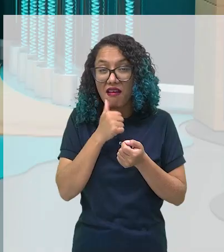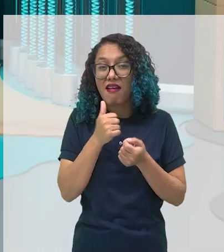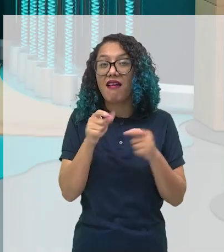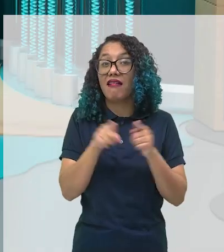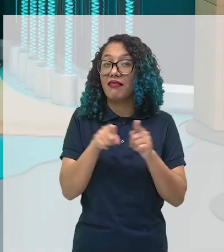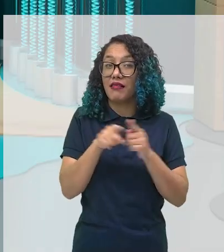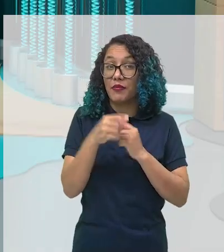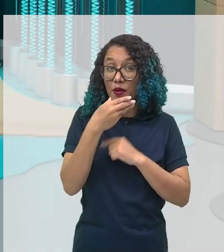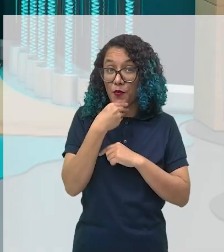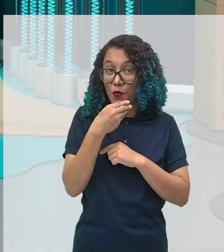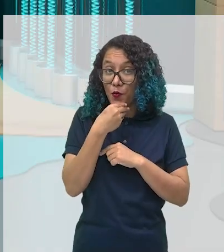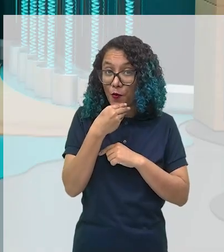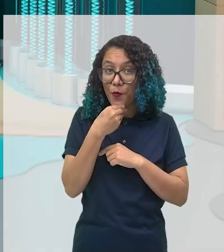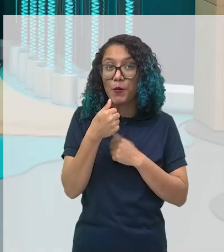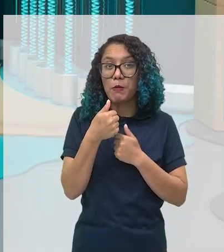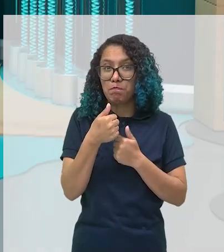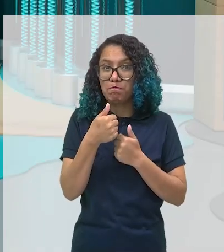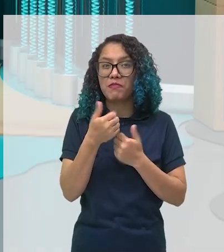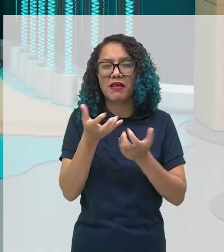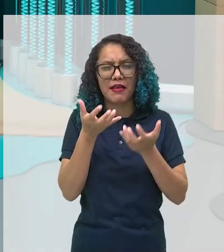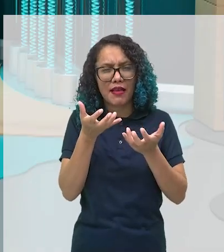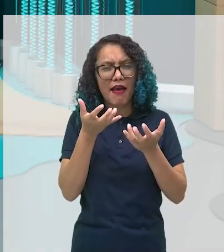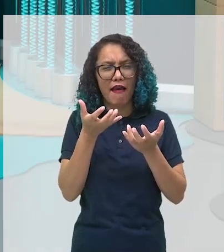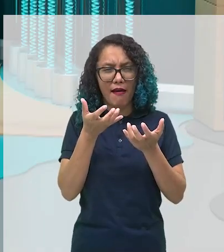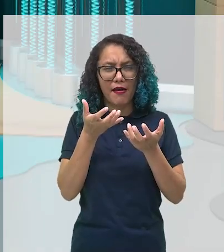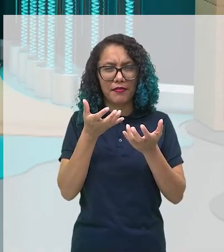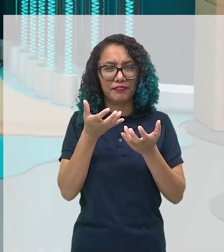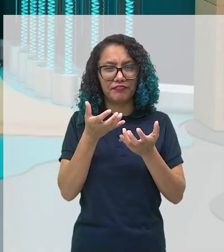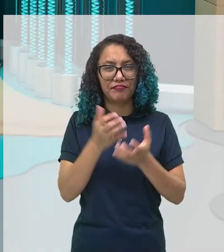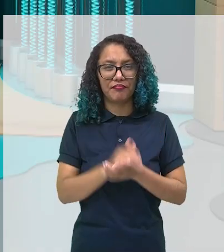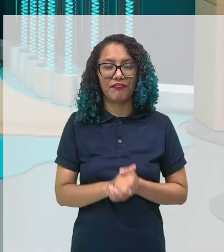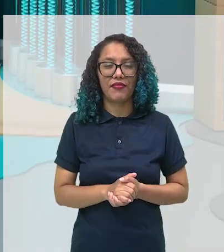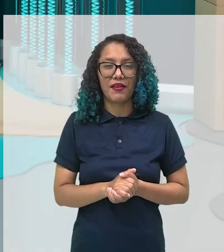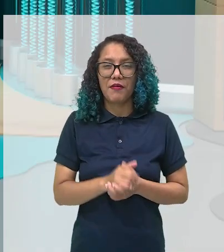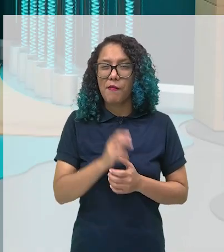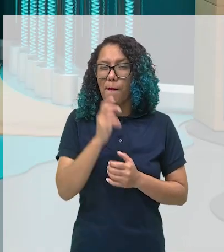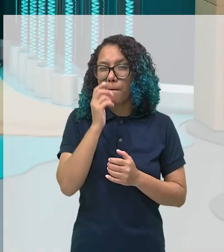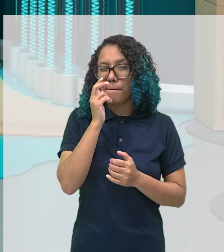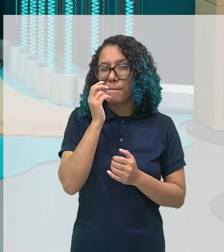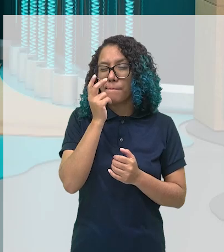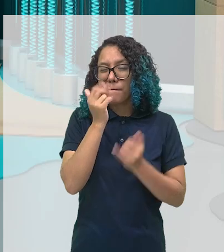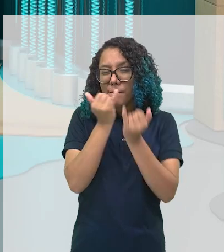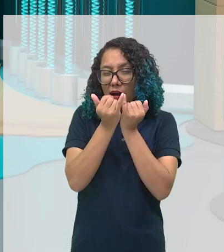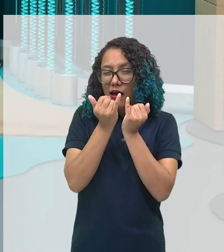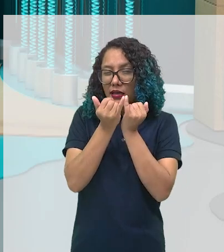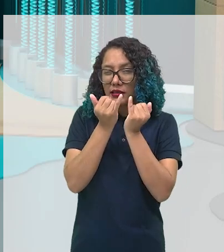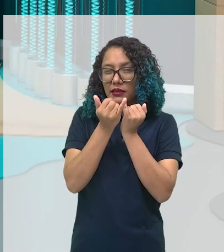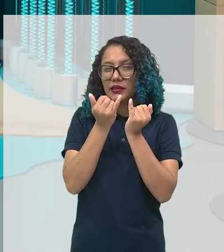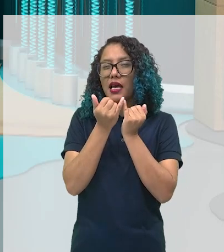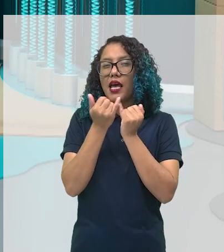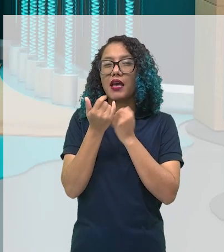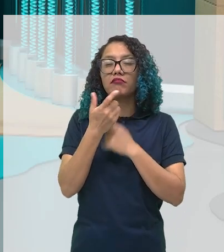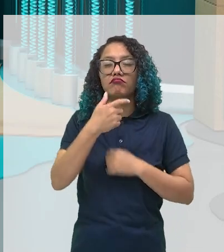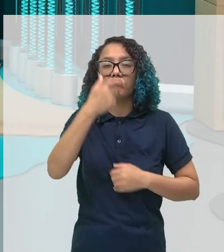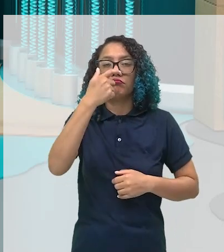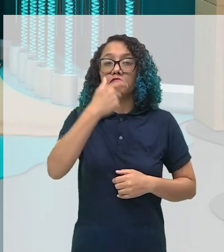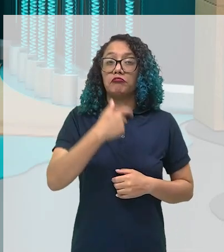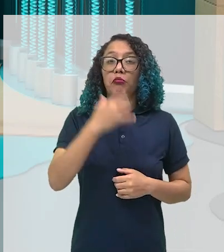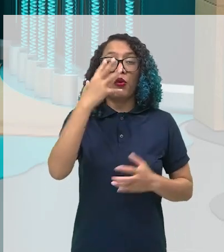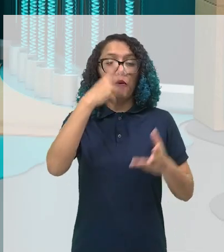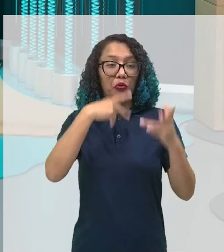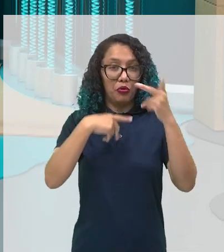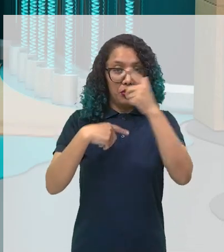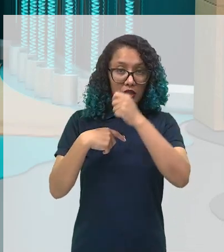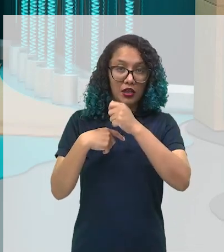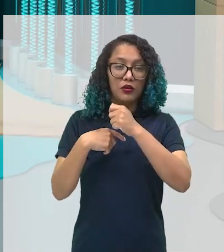os meninos também, que querem ficar com uma aparência mais bem visível, né, mais